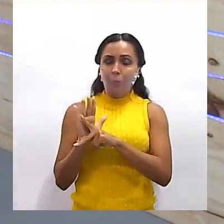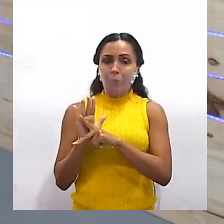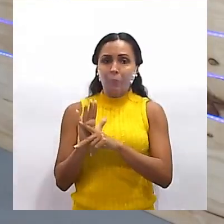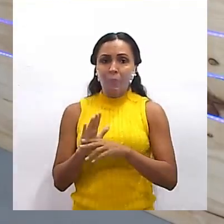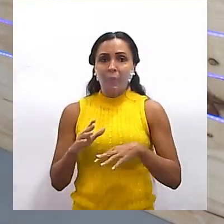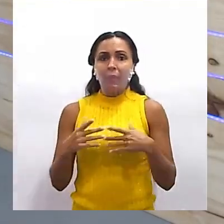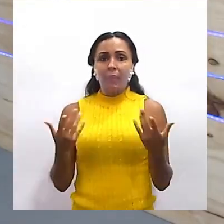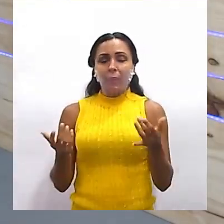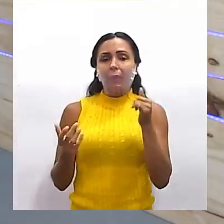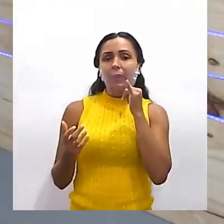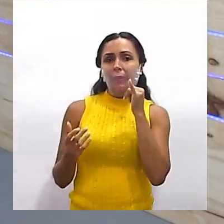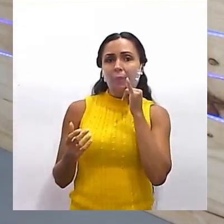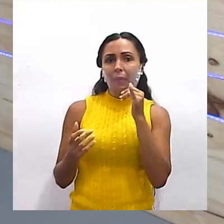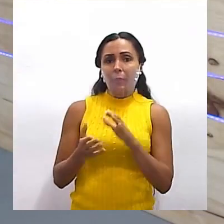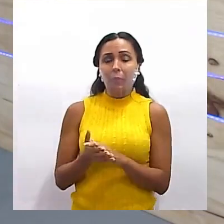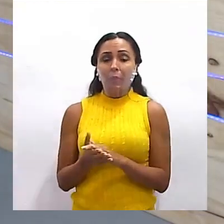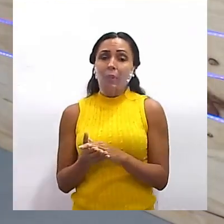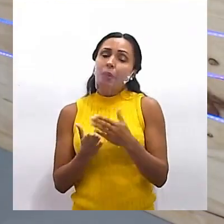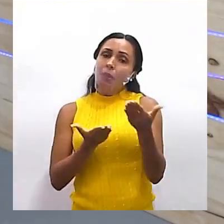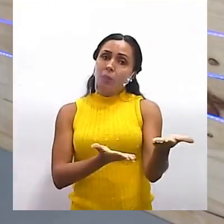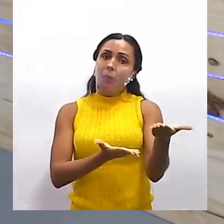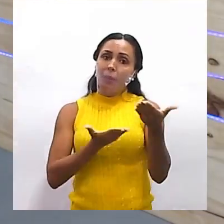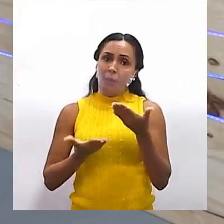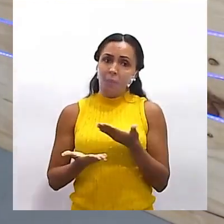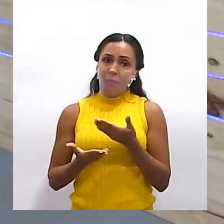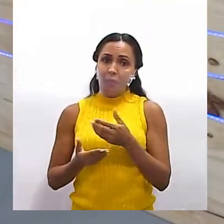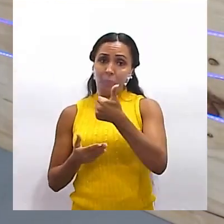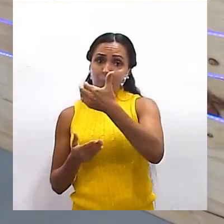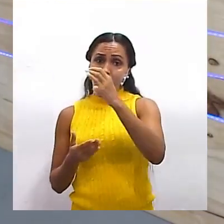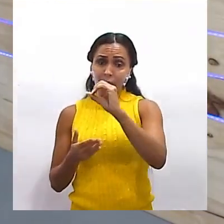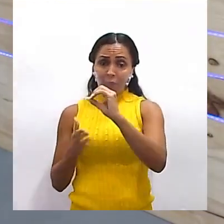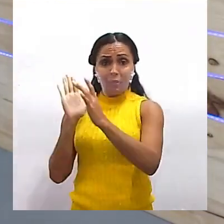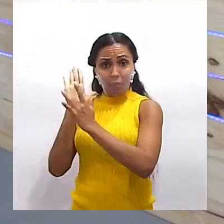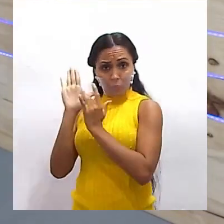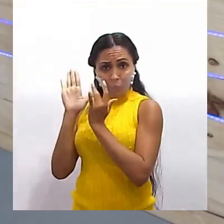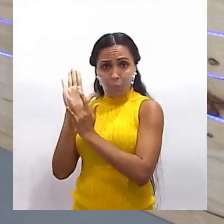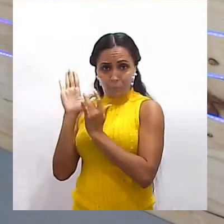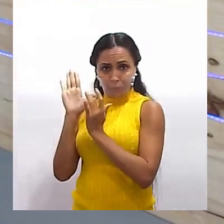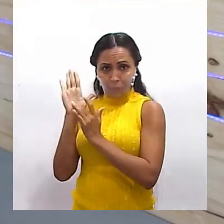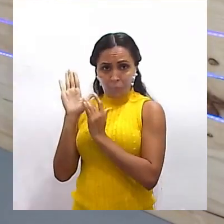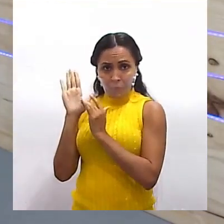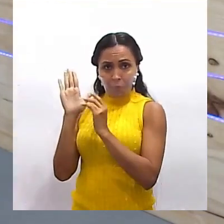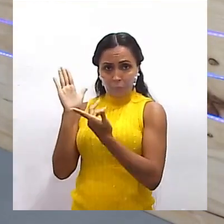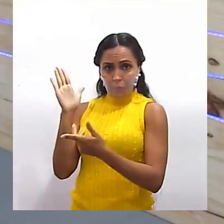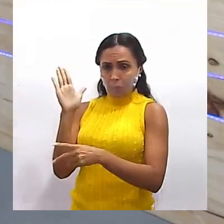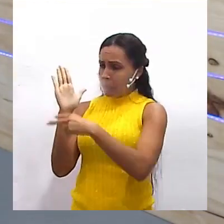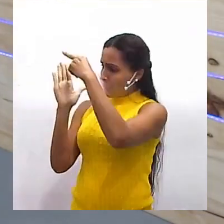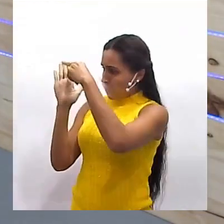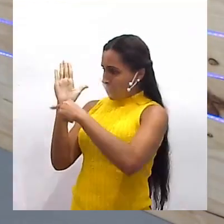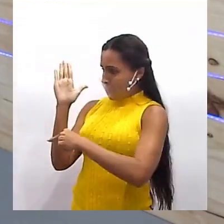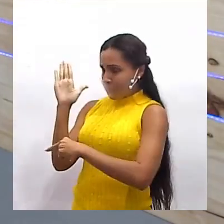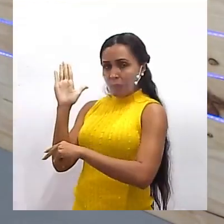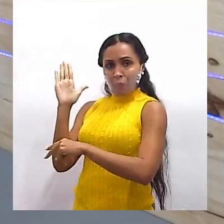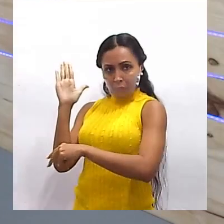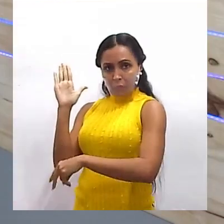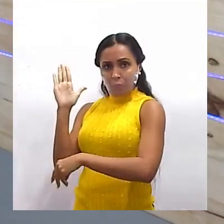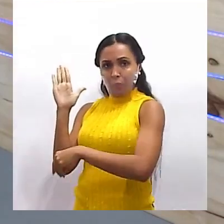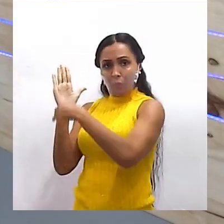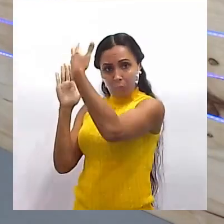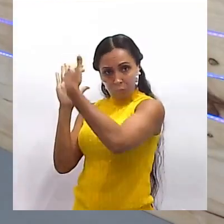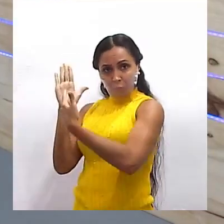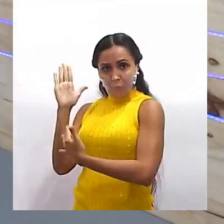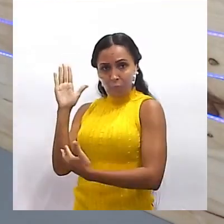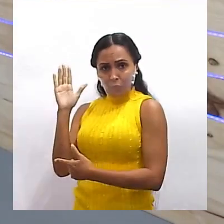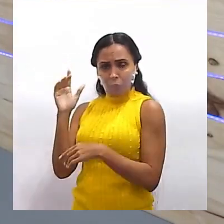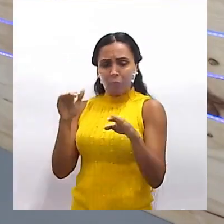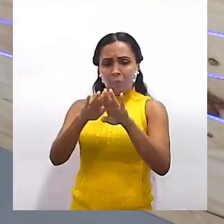agora há pouco, se eu recebi 10 aparelhos celulares numa nota fiscal e fisicamente eu recebi 9 e